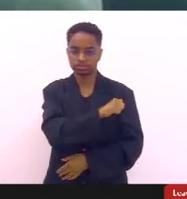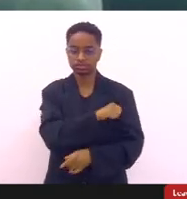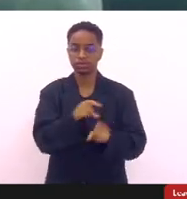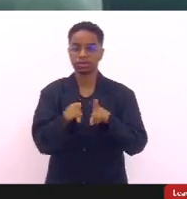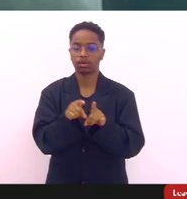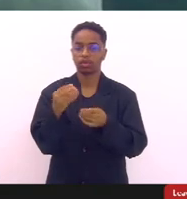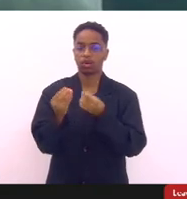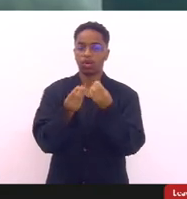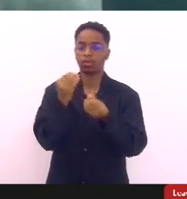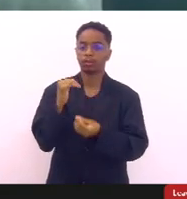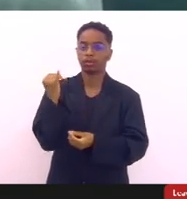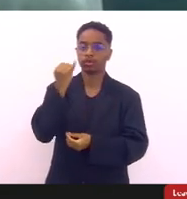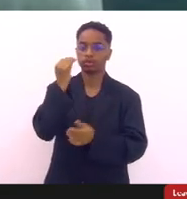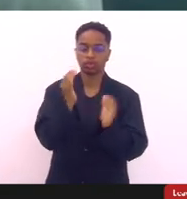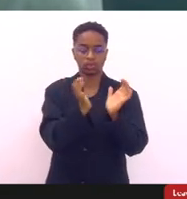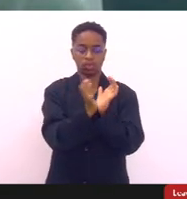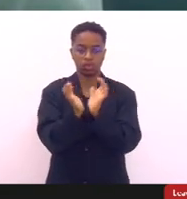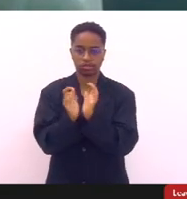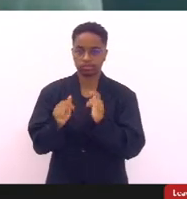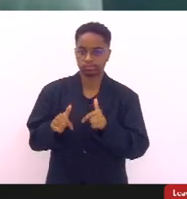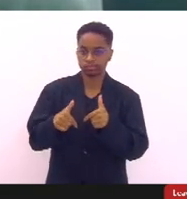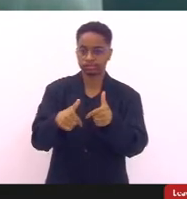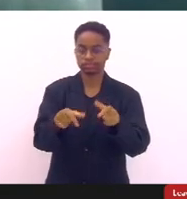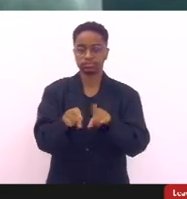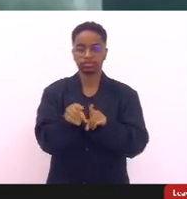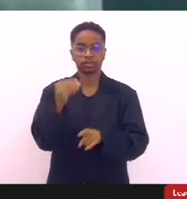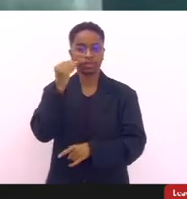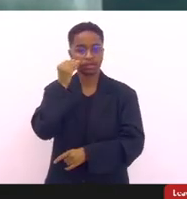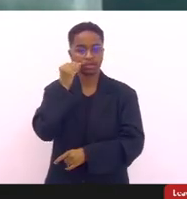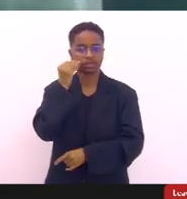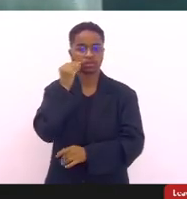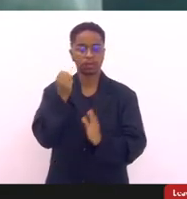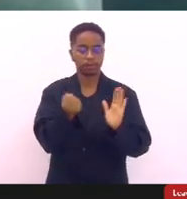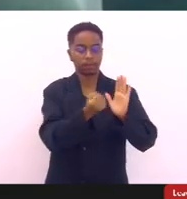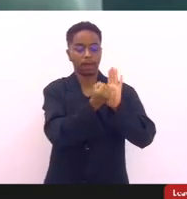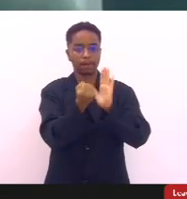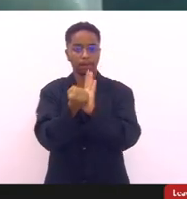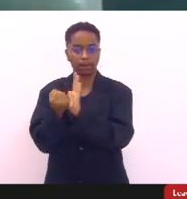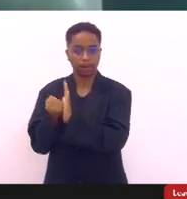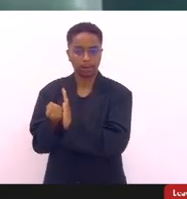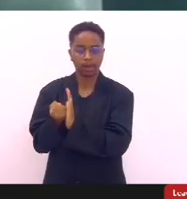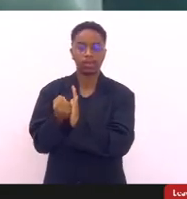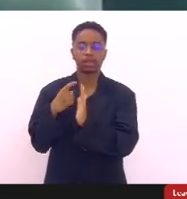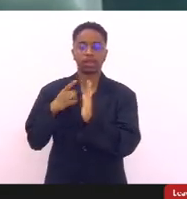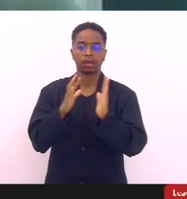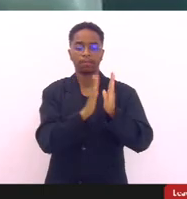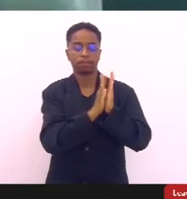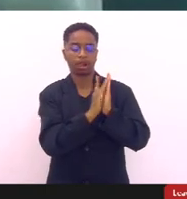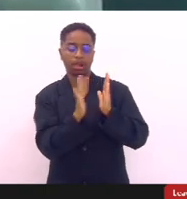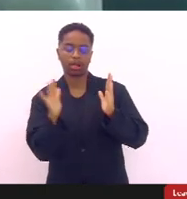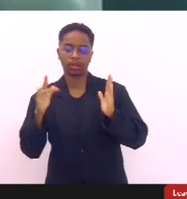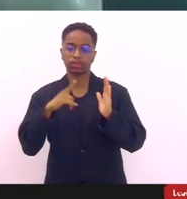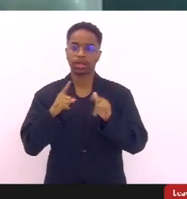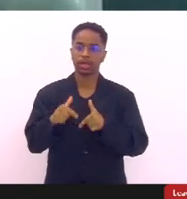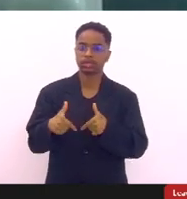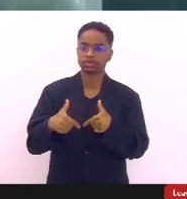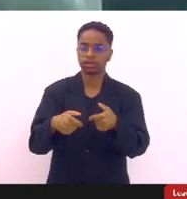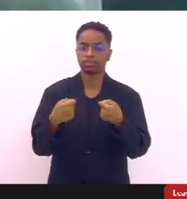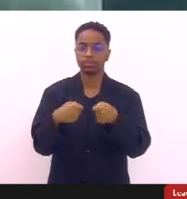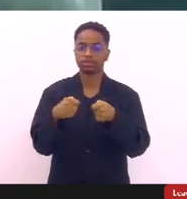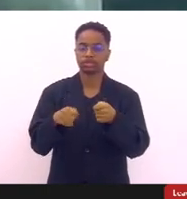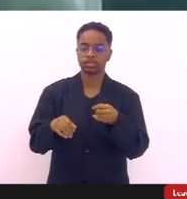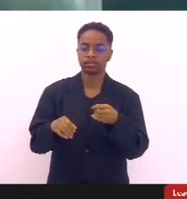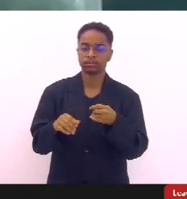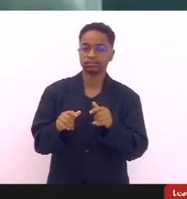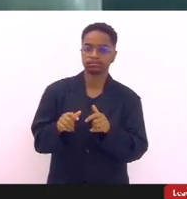grupo atuar de forma a resolver os macrodeterminantes ao longo de anos, que são medidas que precisam ser implementadas a longo